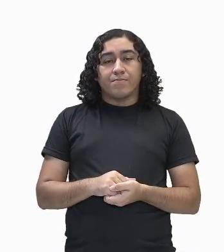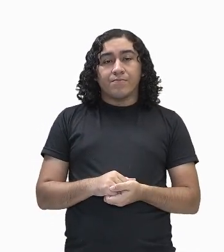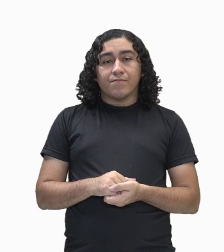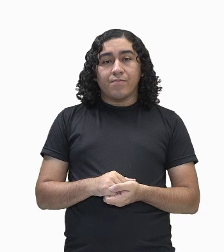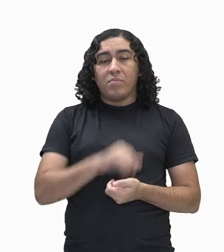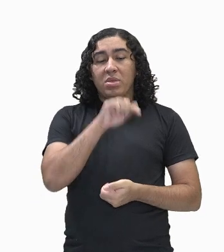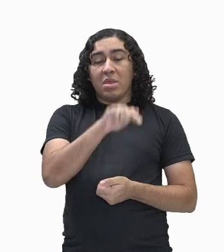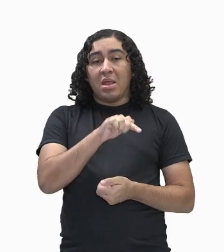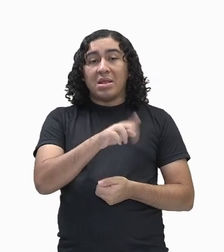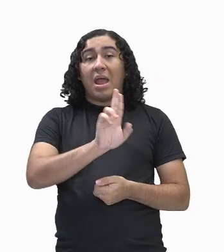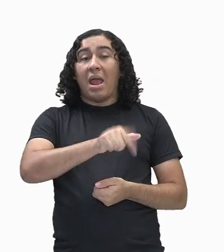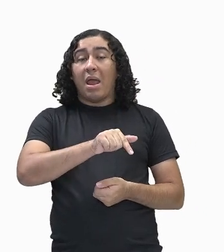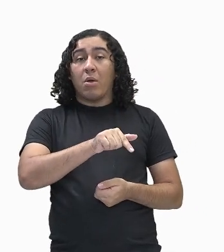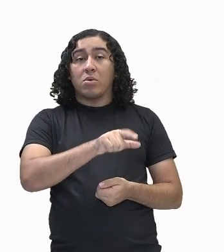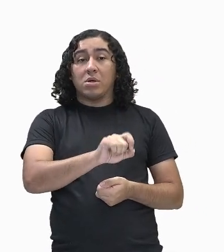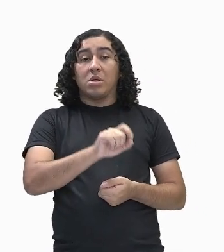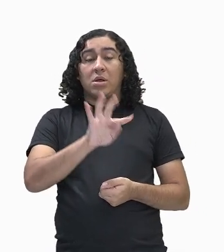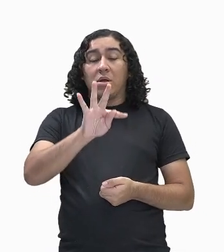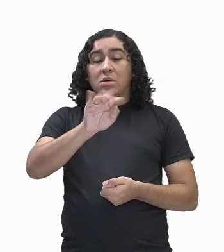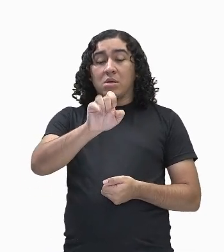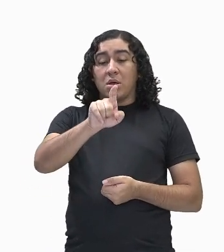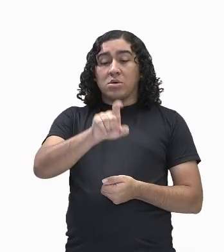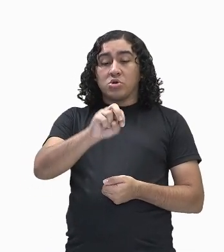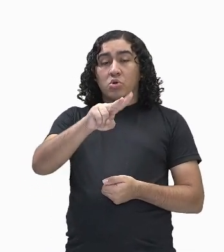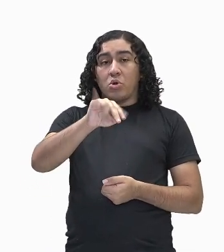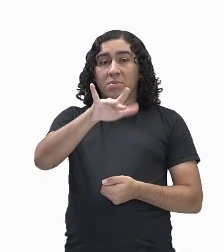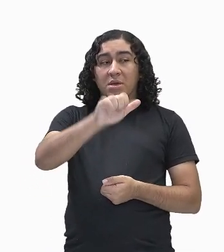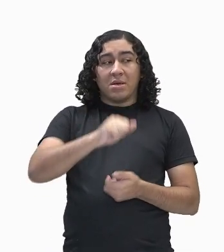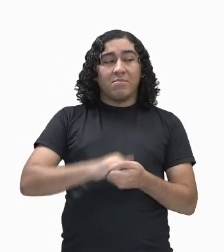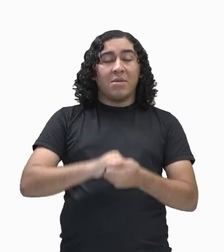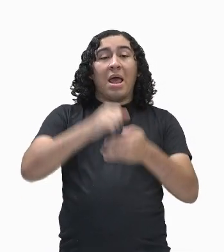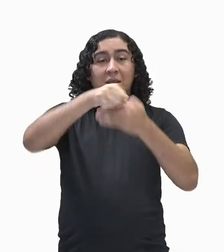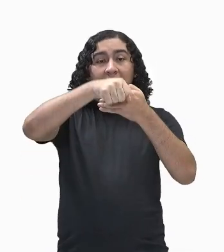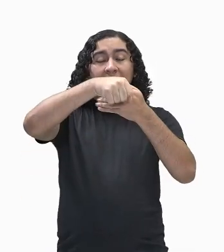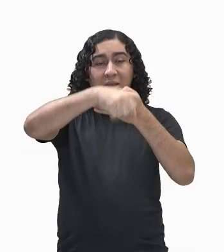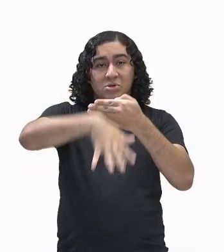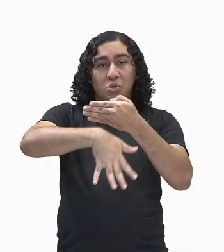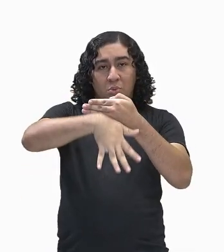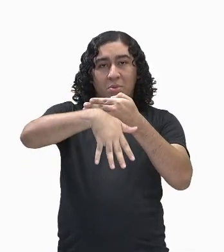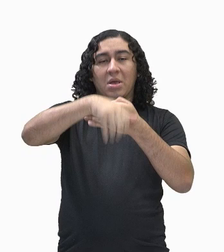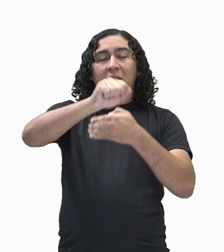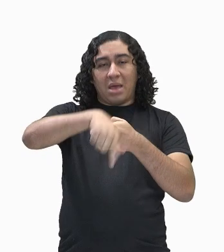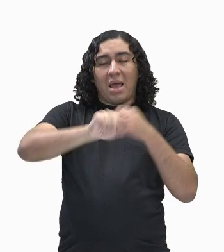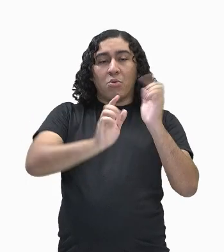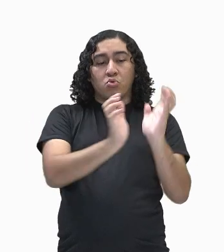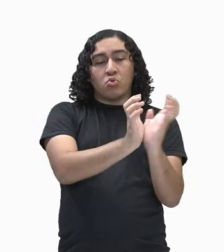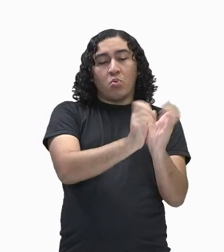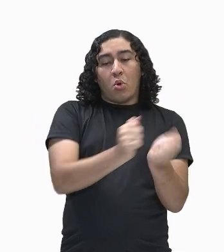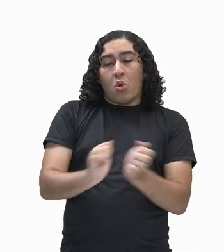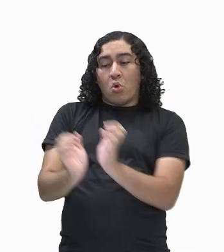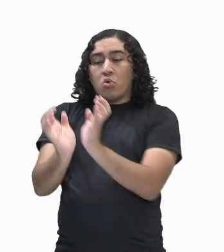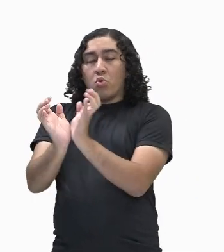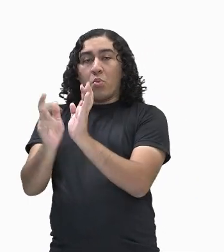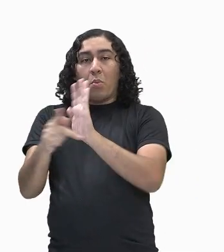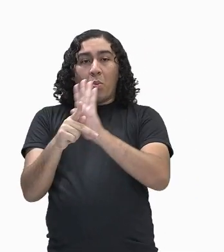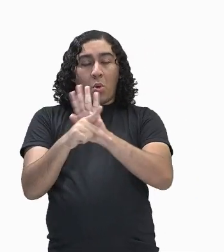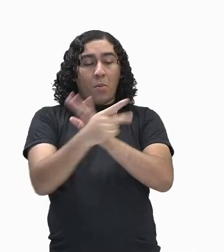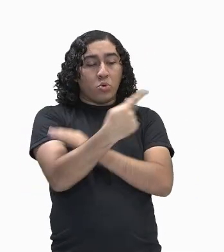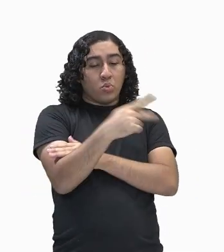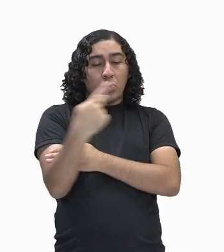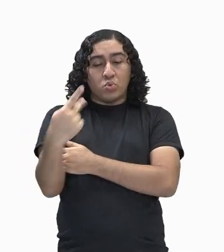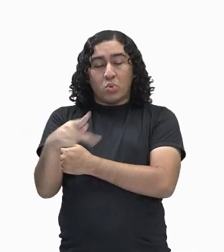ser a taxonomia da superclasse tetrápoda e a classe das aves, que a gente vai ver hoje como